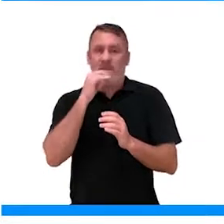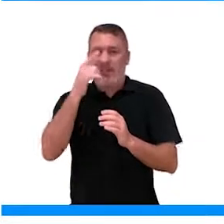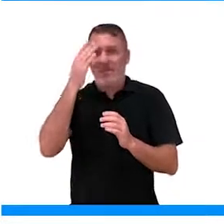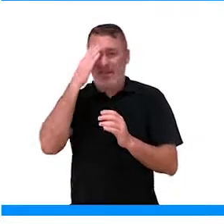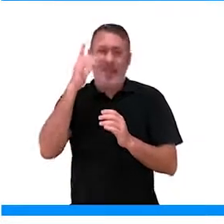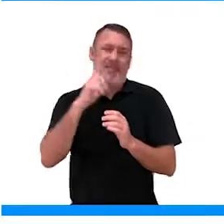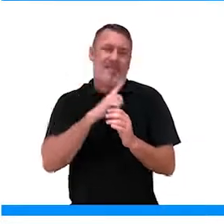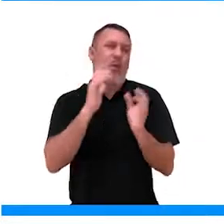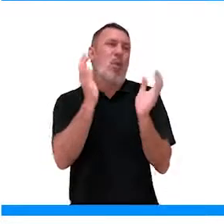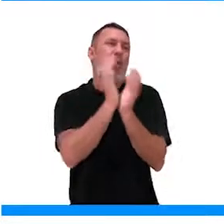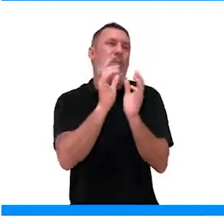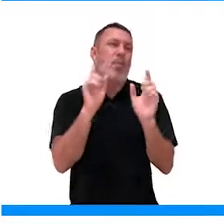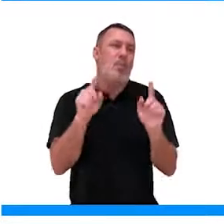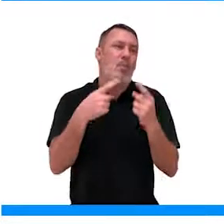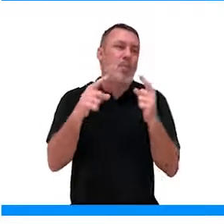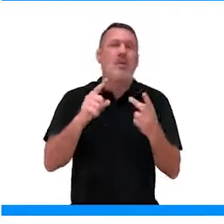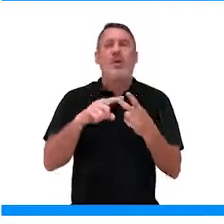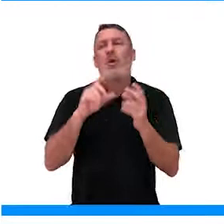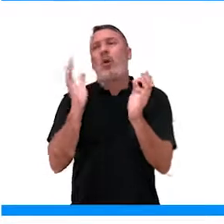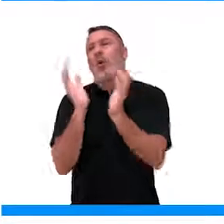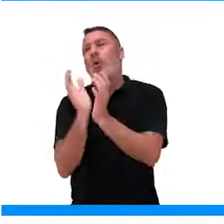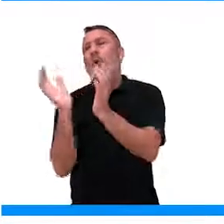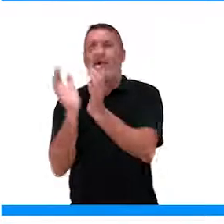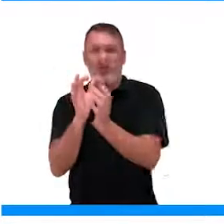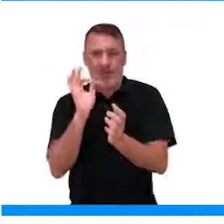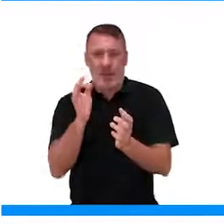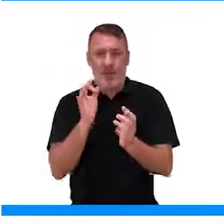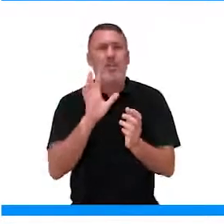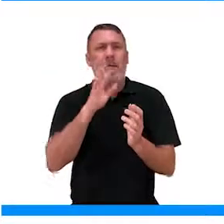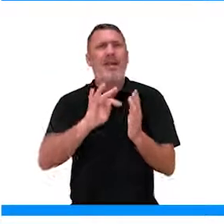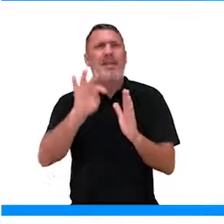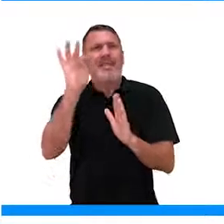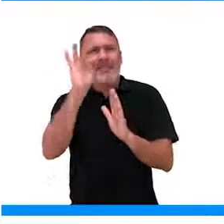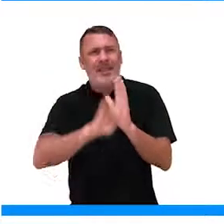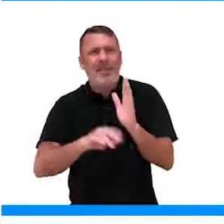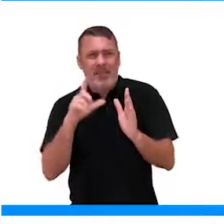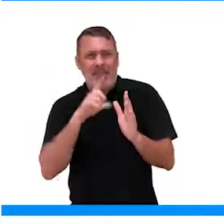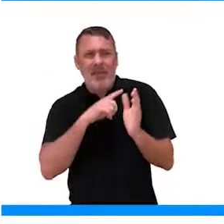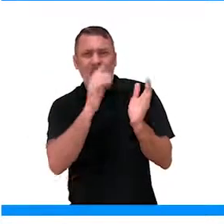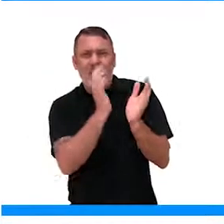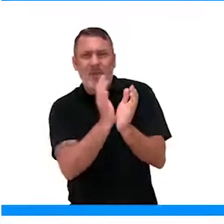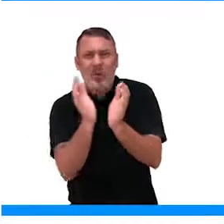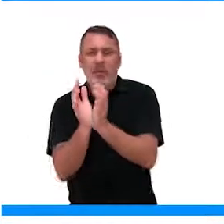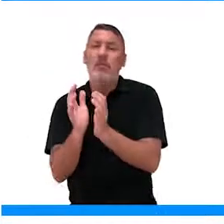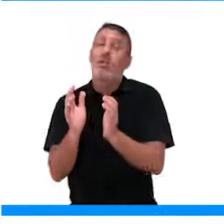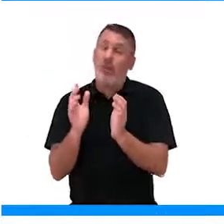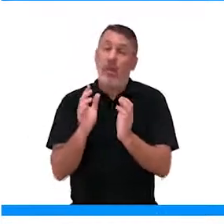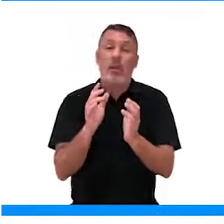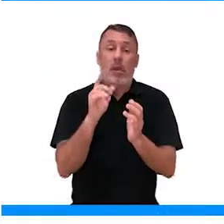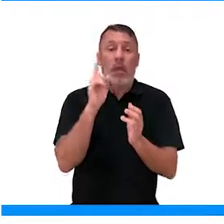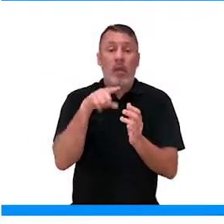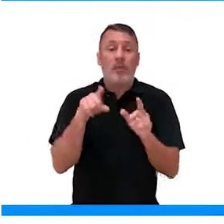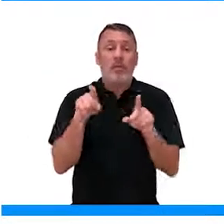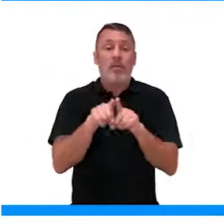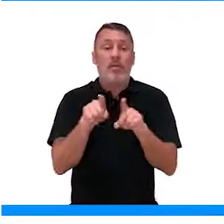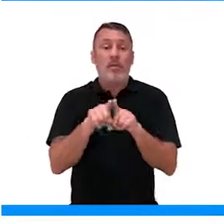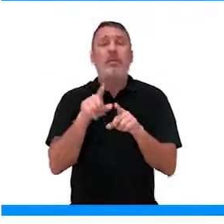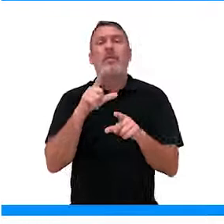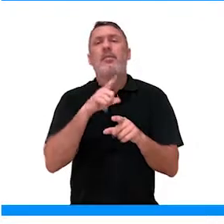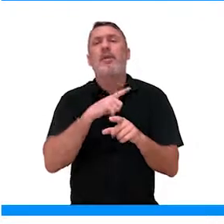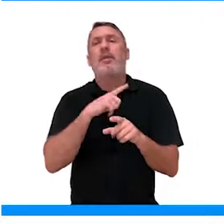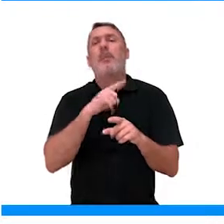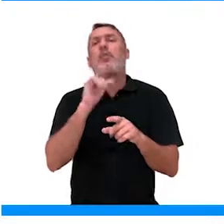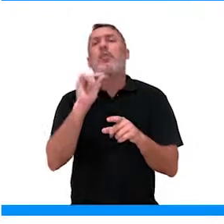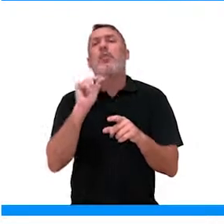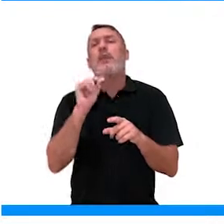aí, bossa nova, jazz, blue, e a gente tem vários gêneros. No caso do gênero textual, a gente está falando dos